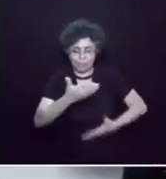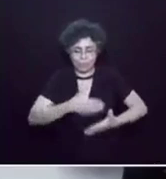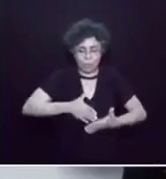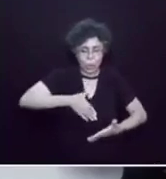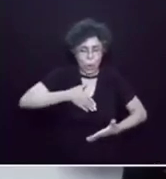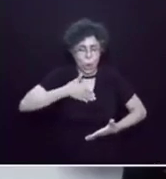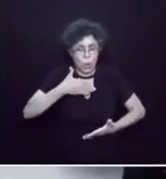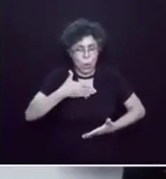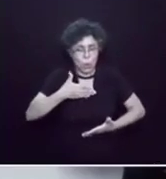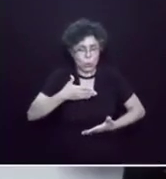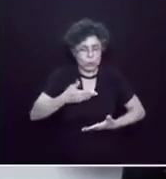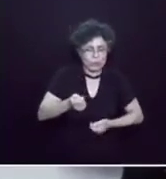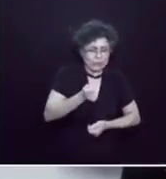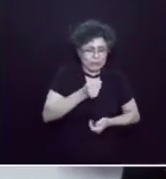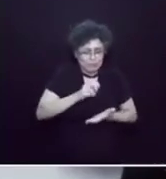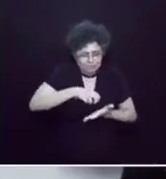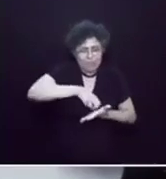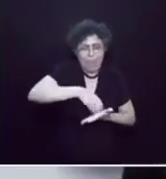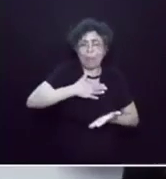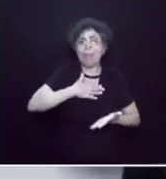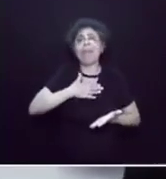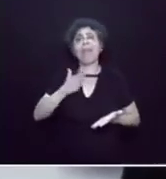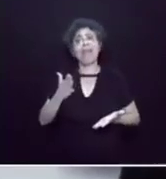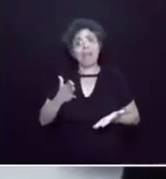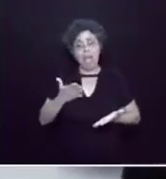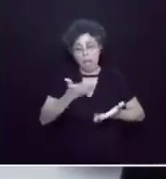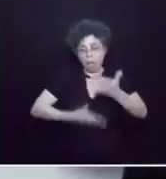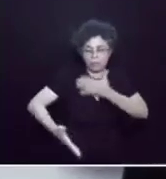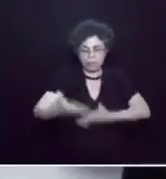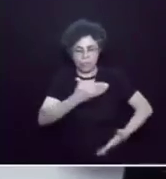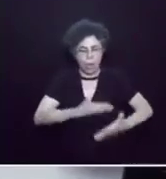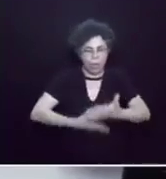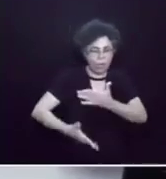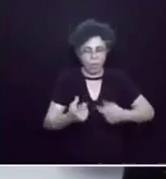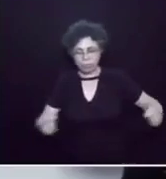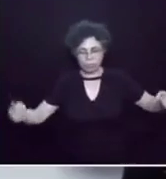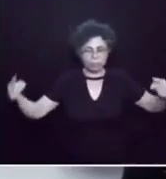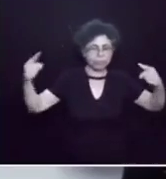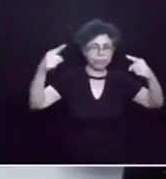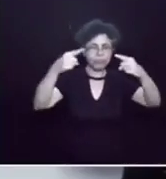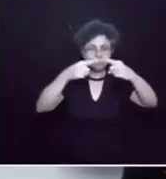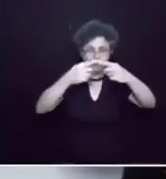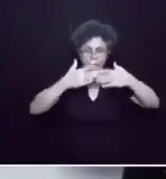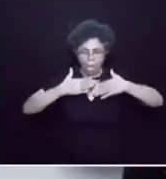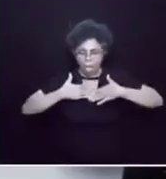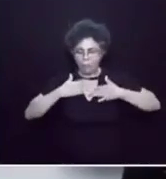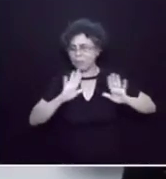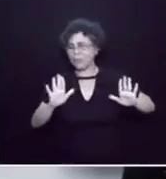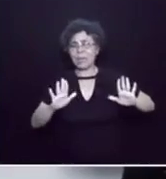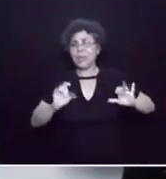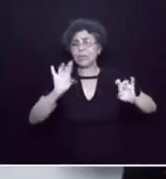uma autopunição que, como o André disse muito bem, não é um movimento de reencontro conosco mesmo. É